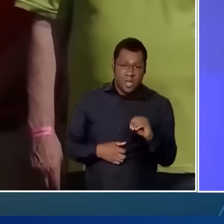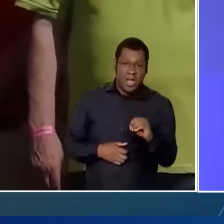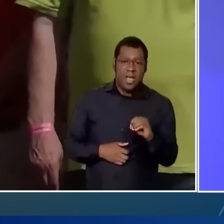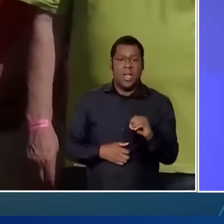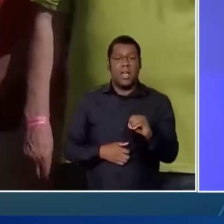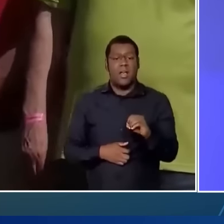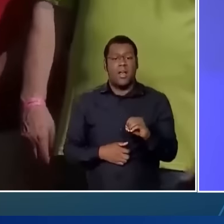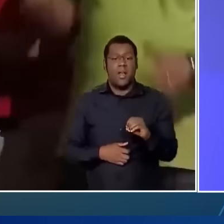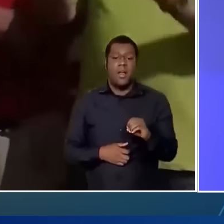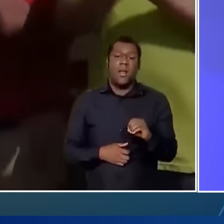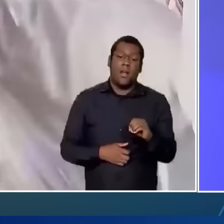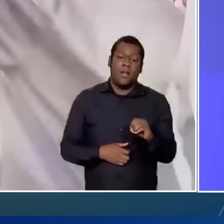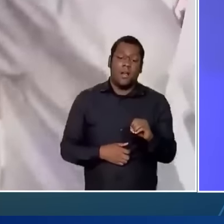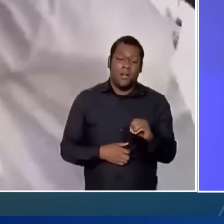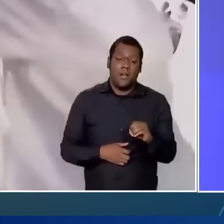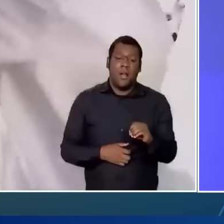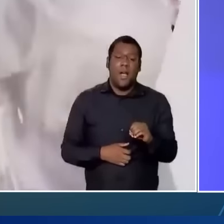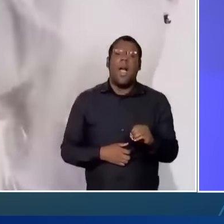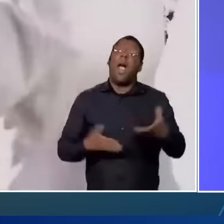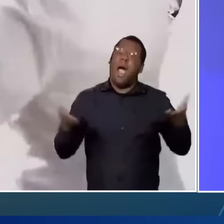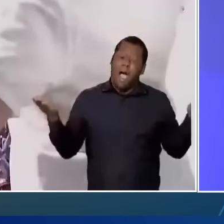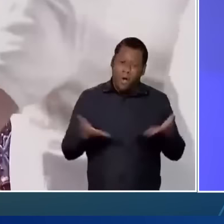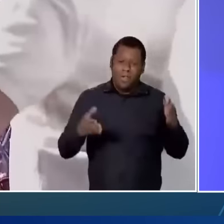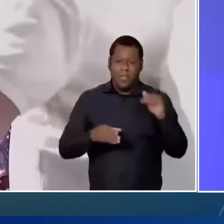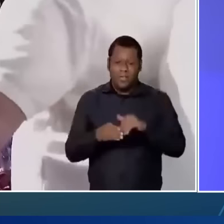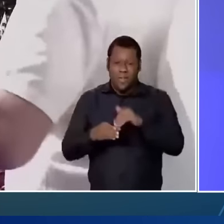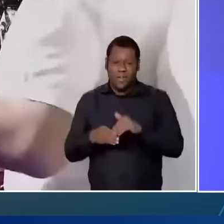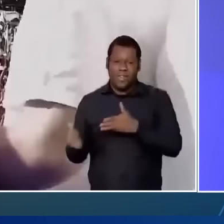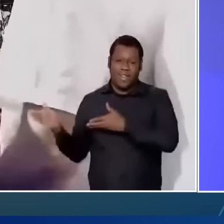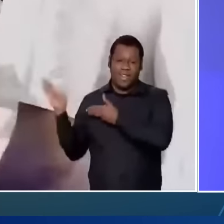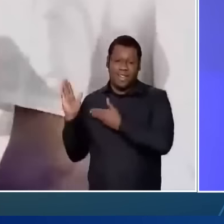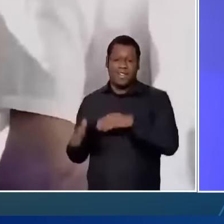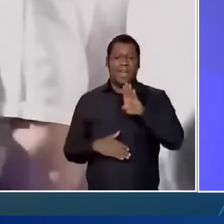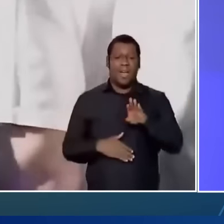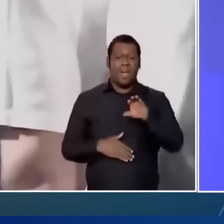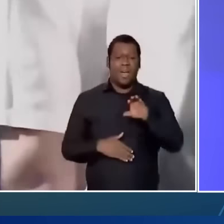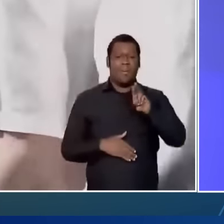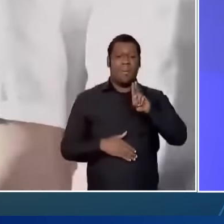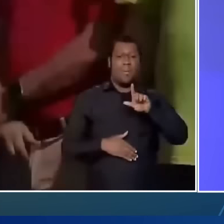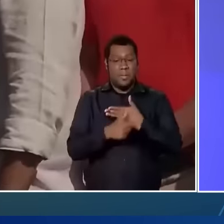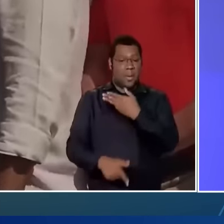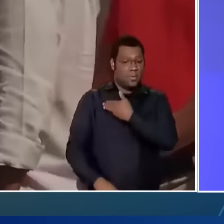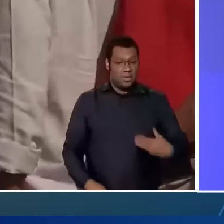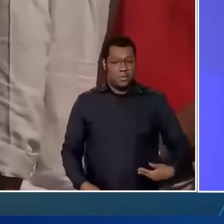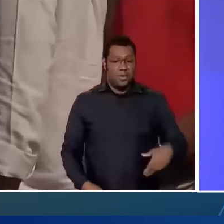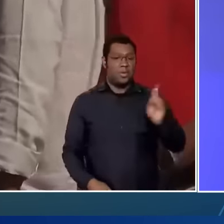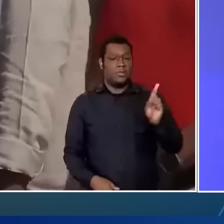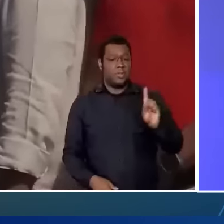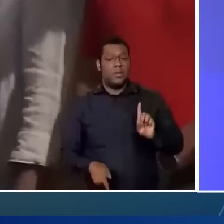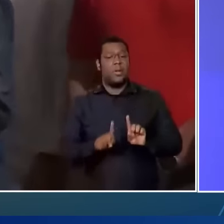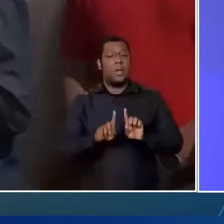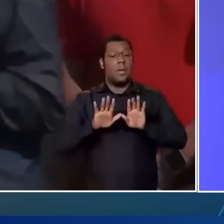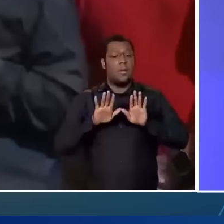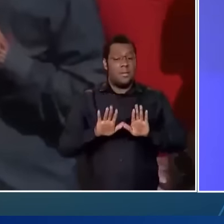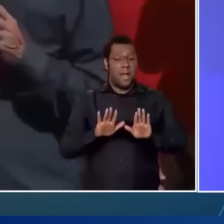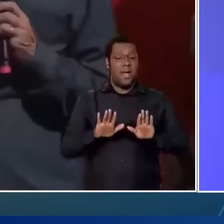para o Boulos. Me parece que o nosso papel aqui, sobretudo no ICL, é fomentar pensamento